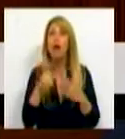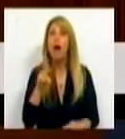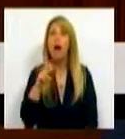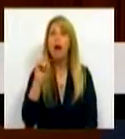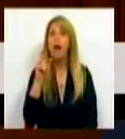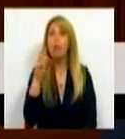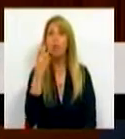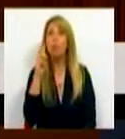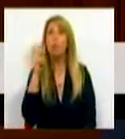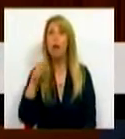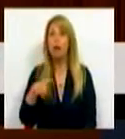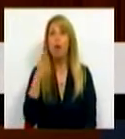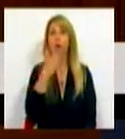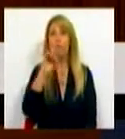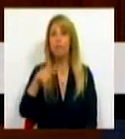era de 11,6%.